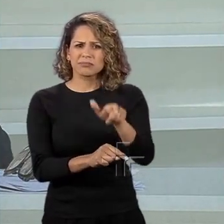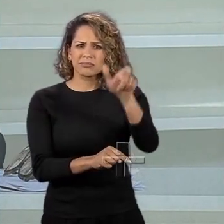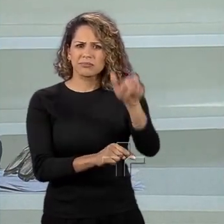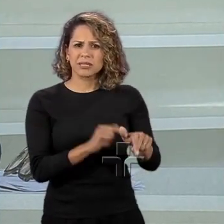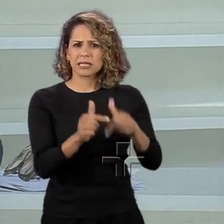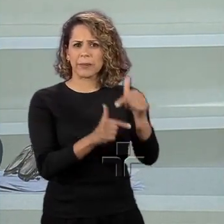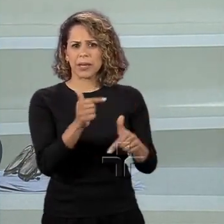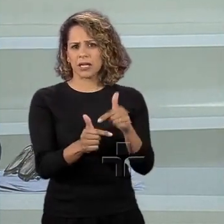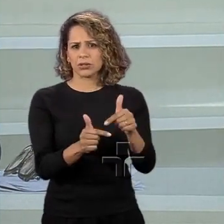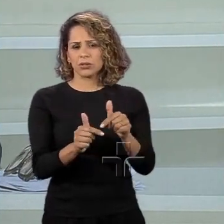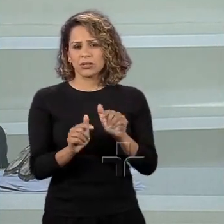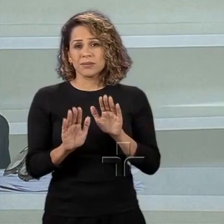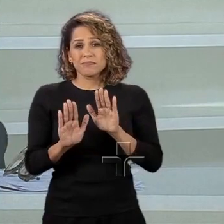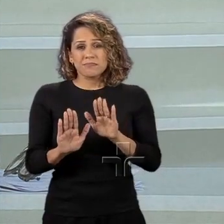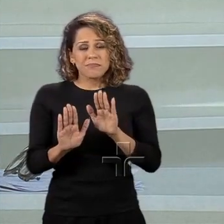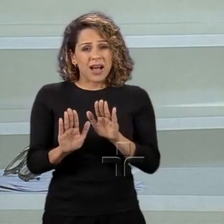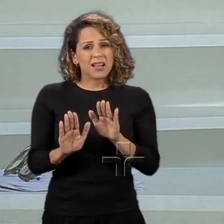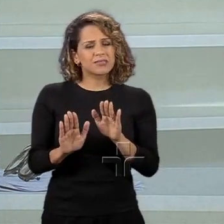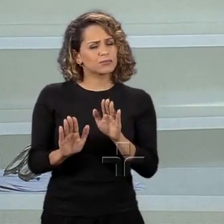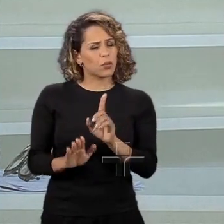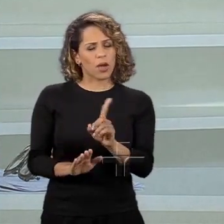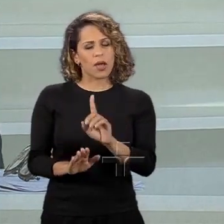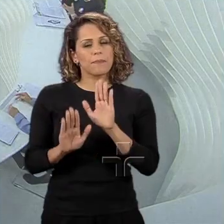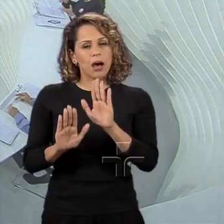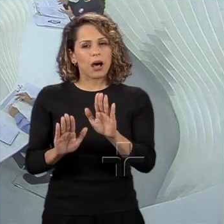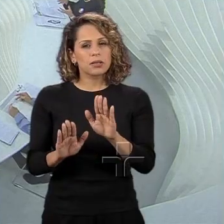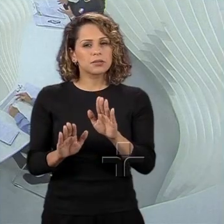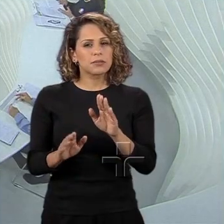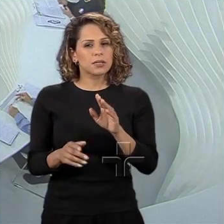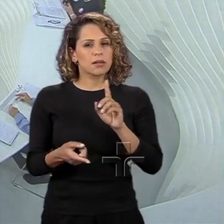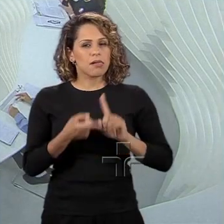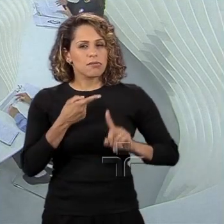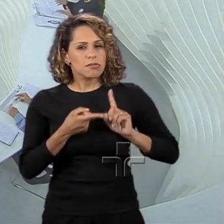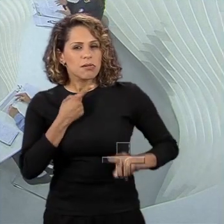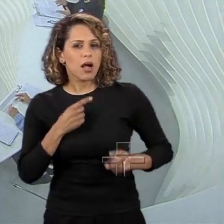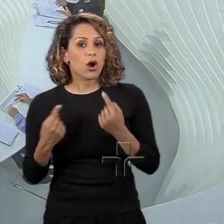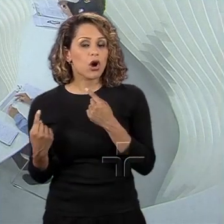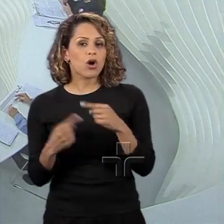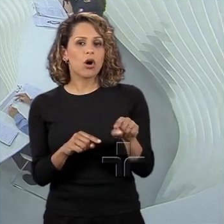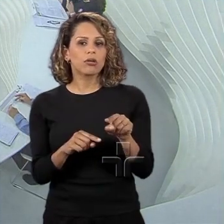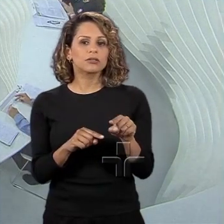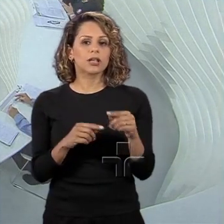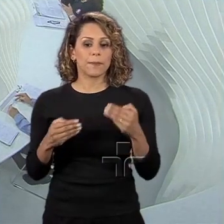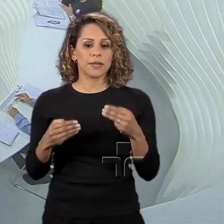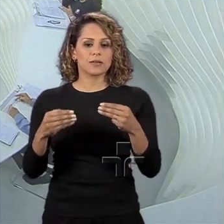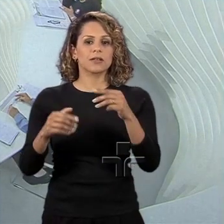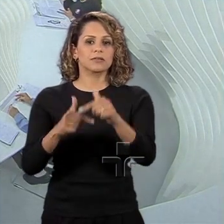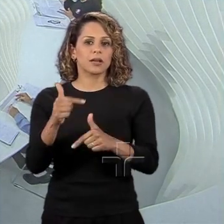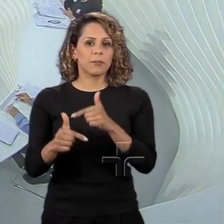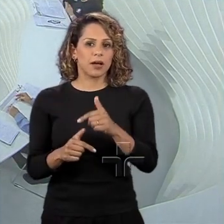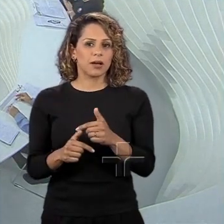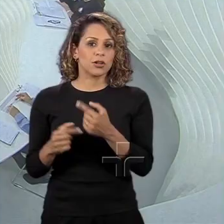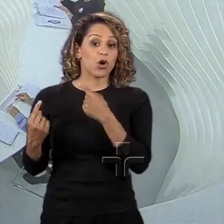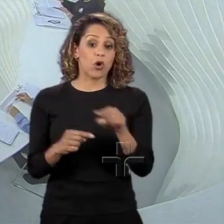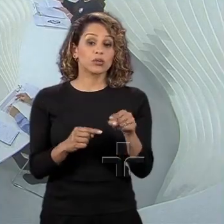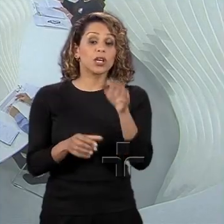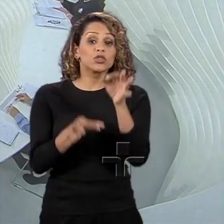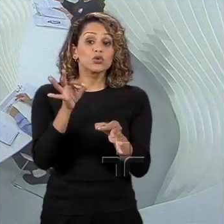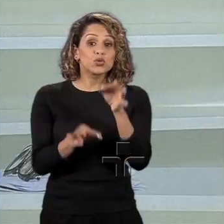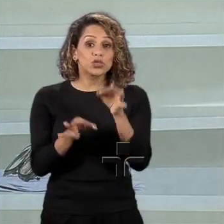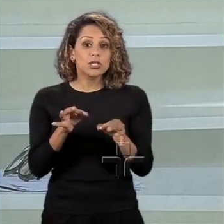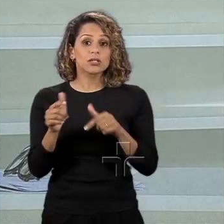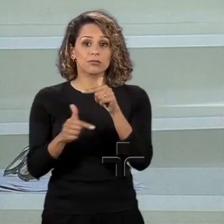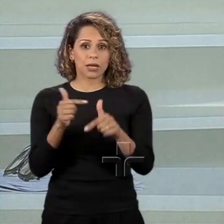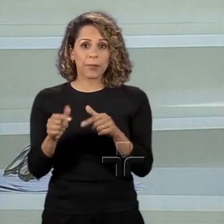Mas muito mais uma vingança contra a Justiça do Trabalho, o Ministério do Trabalho e os procuradores do trabalho. Eu disse isso a eles com